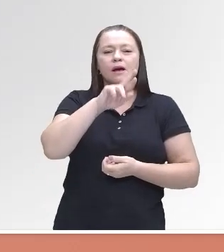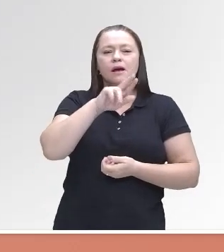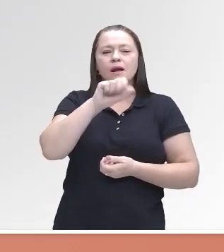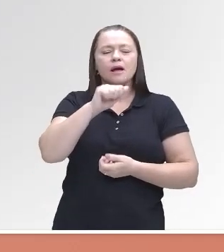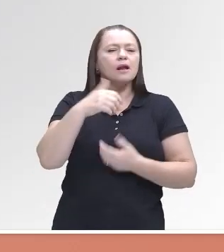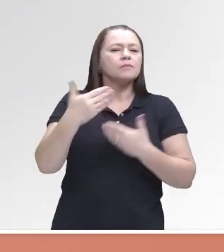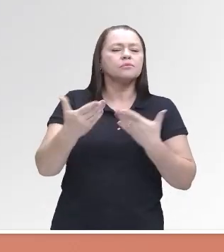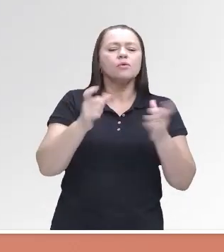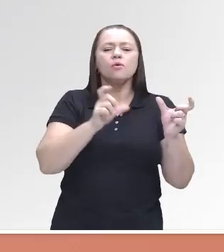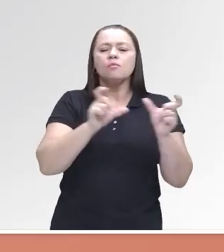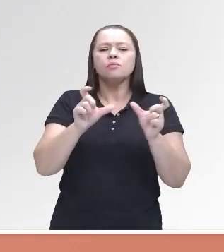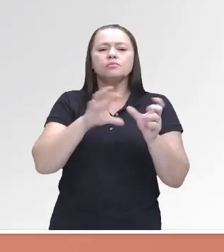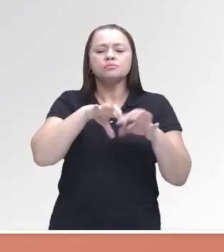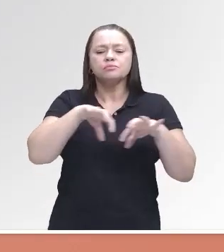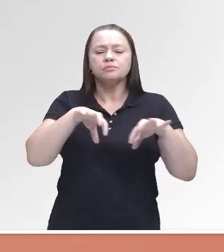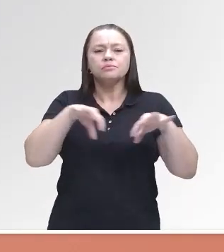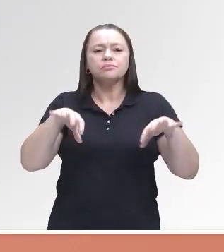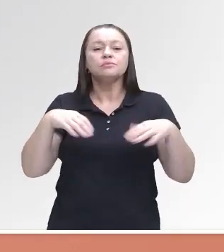na separação?